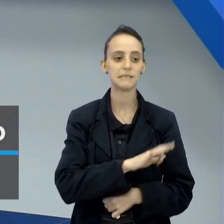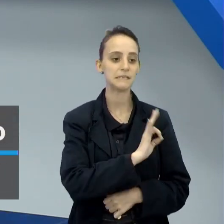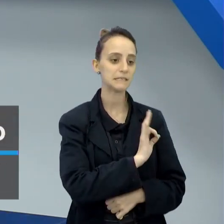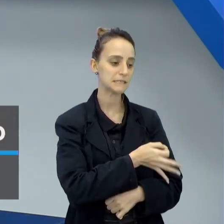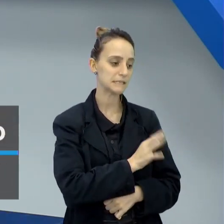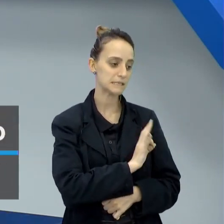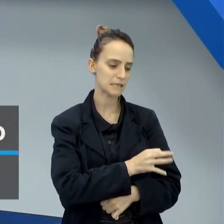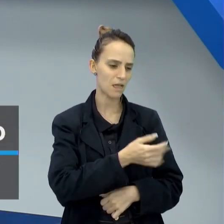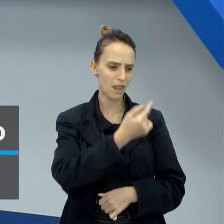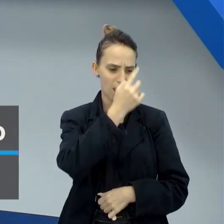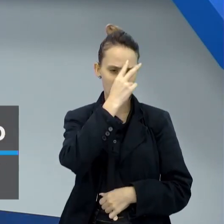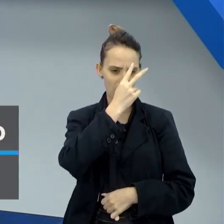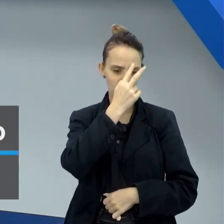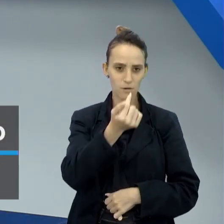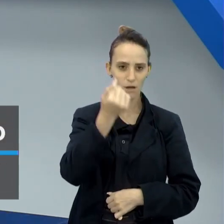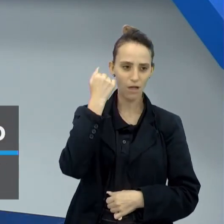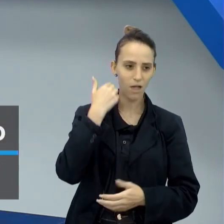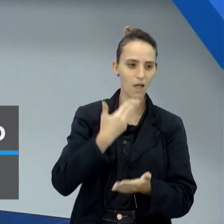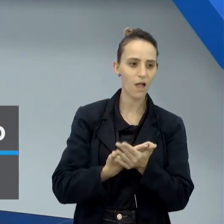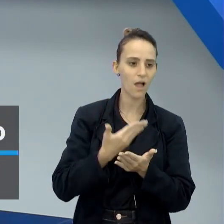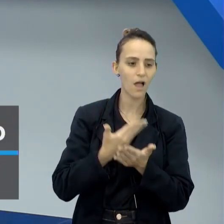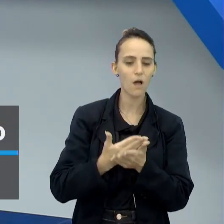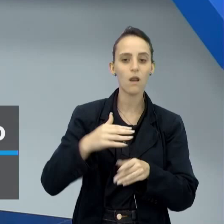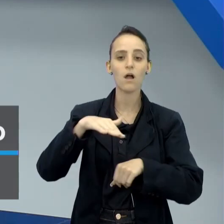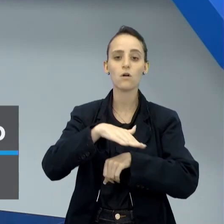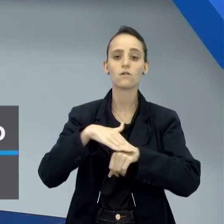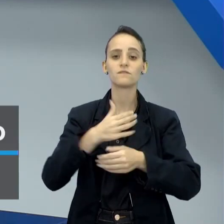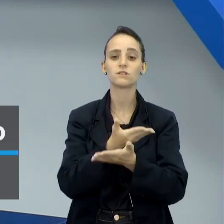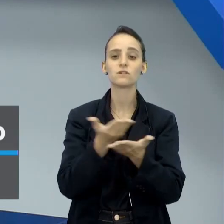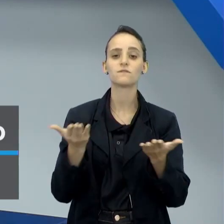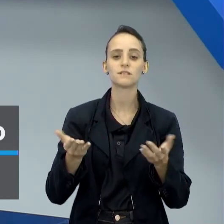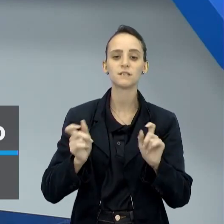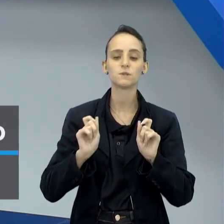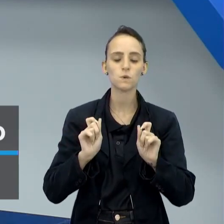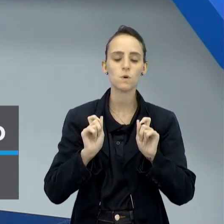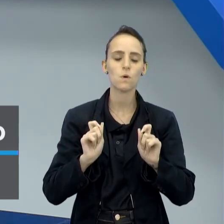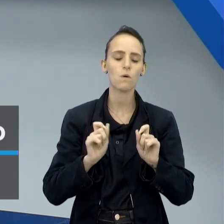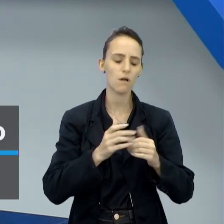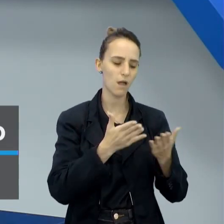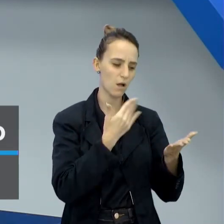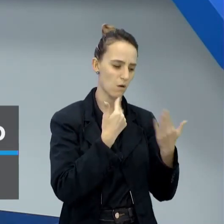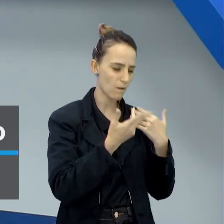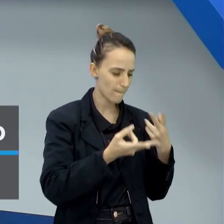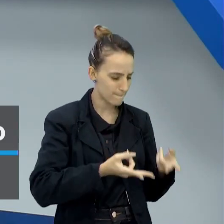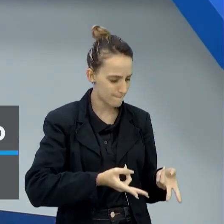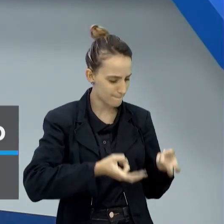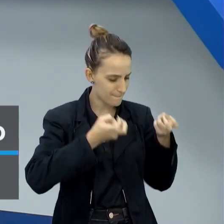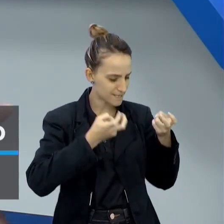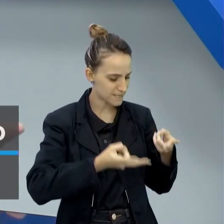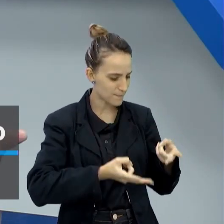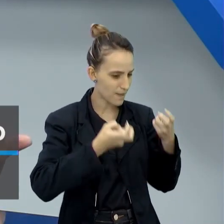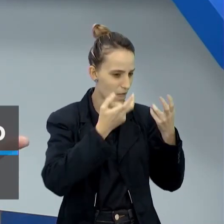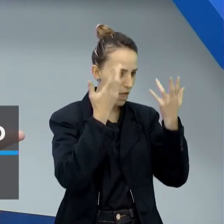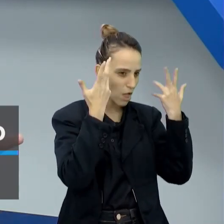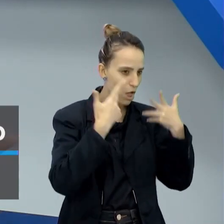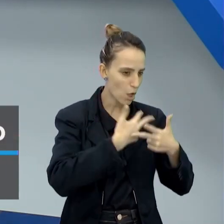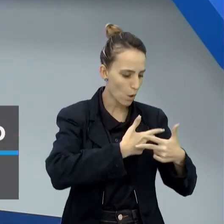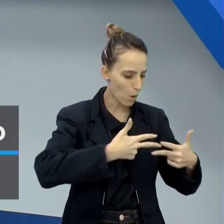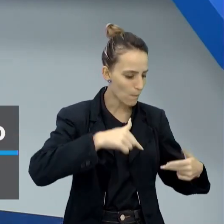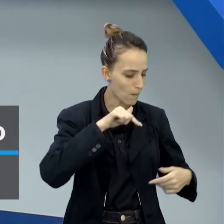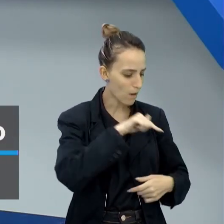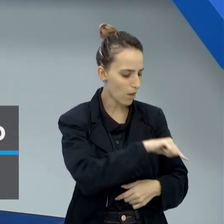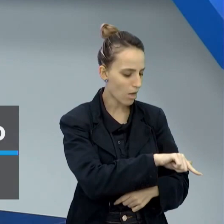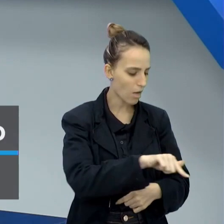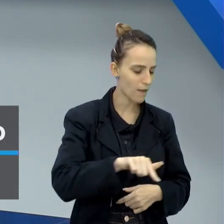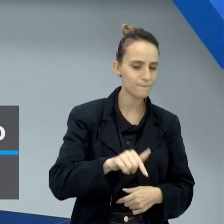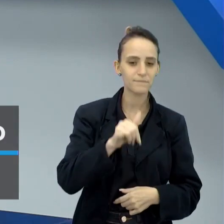estudantes que... Quando a gente observa os animais, se a gente tem um João de Barro aqui no Brasil, ou